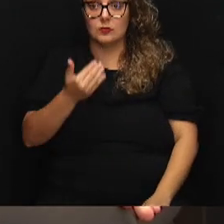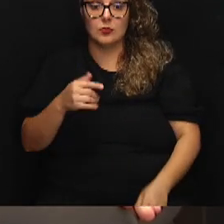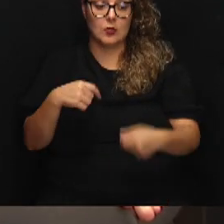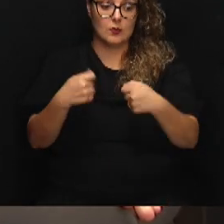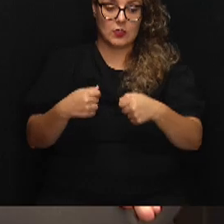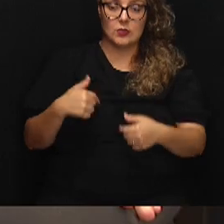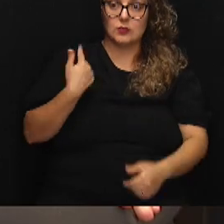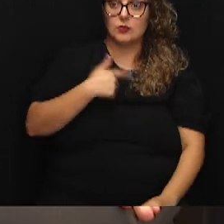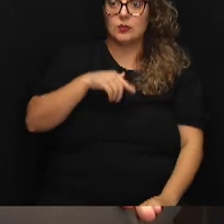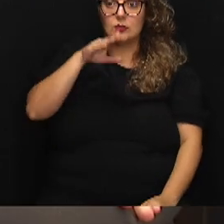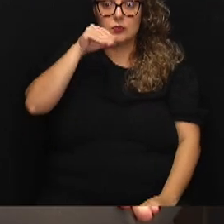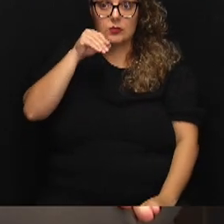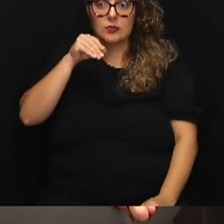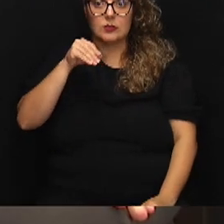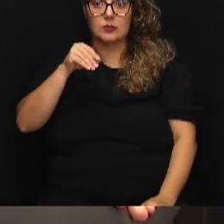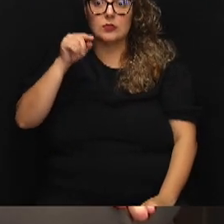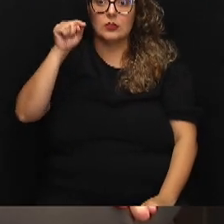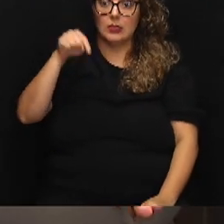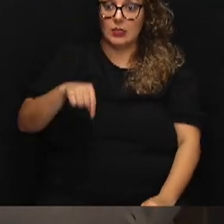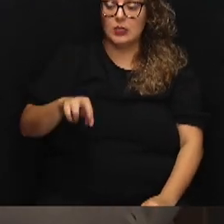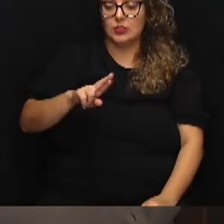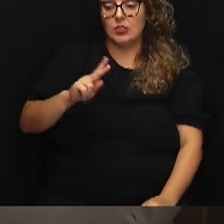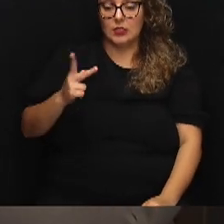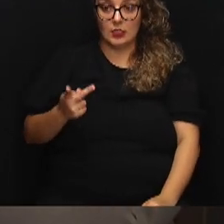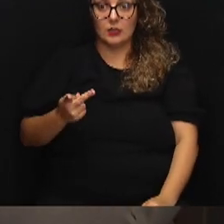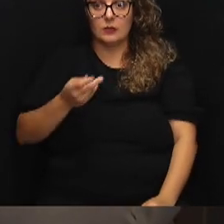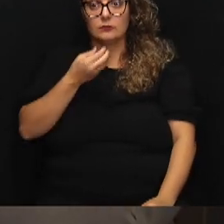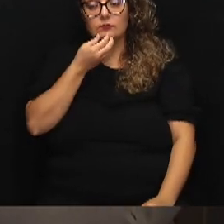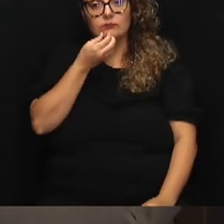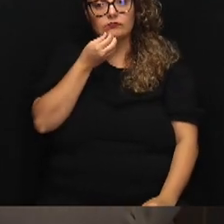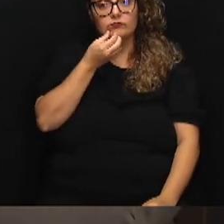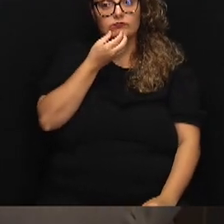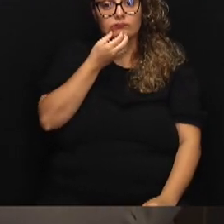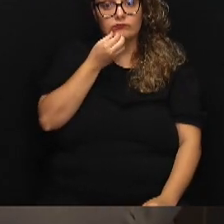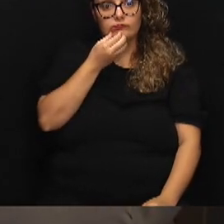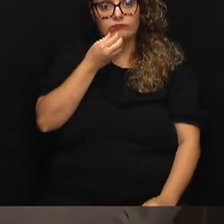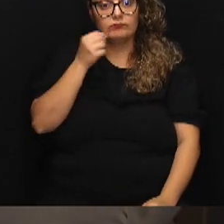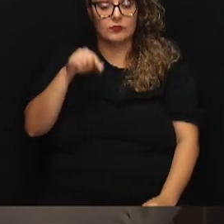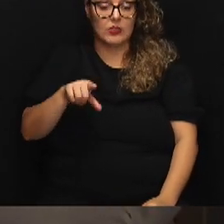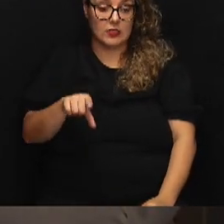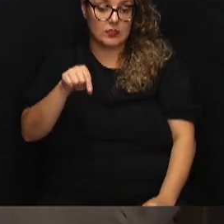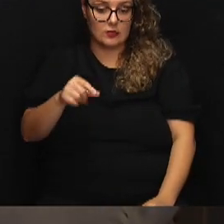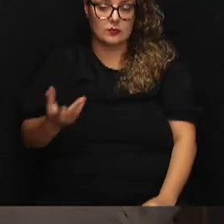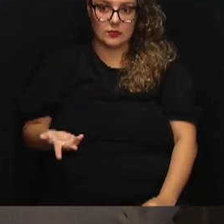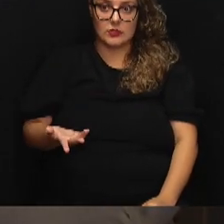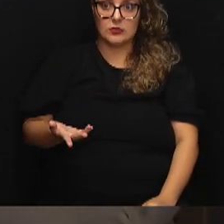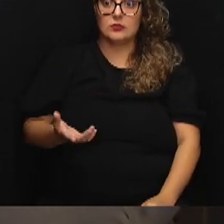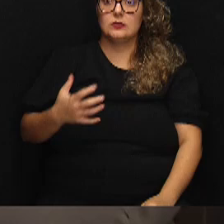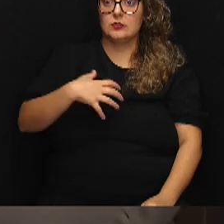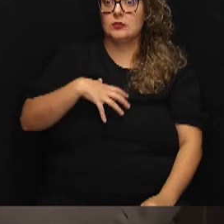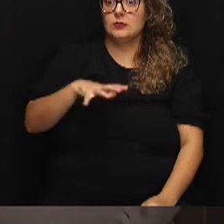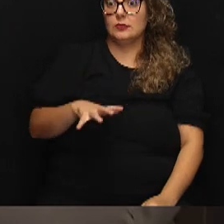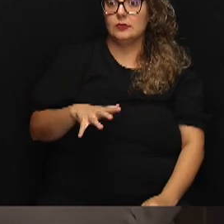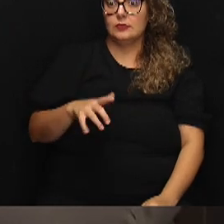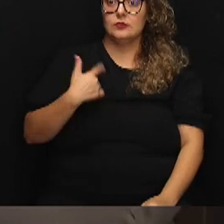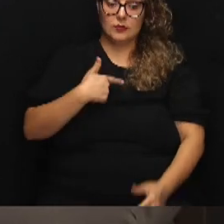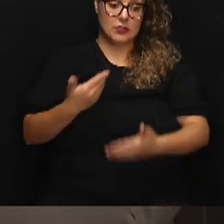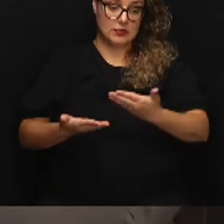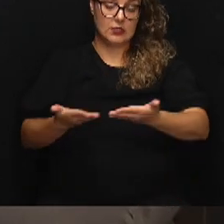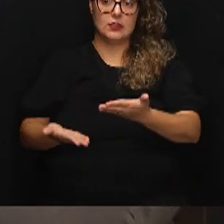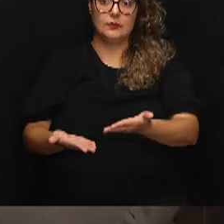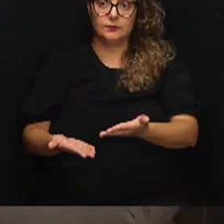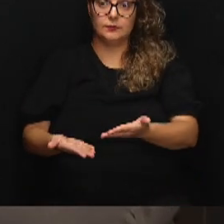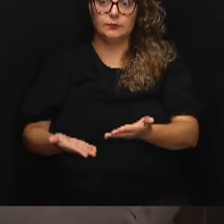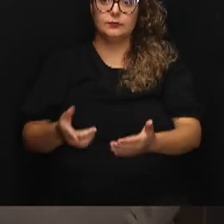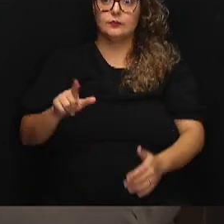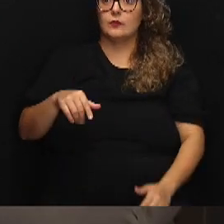nosso colaborador, ela vem através de recursos humanos. E essa opção, essa situação, às vezes nós temos que tratar. Seja um